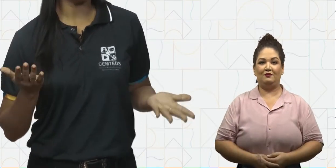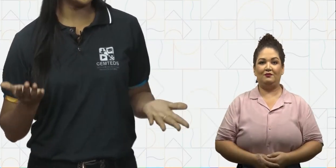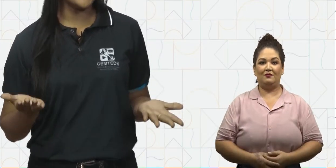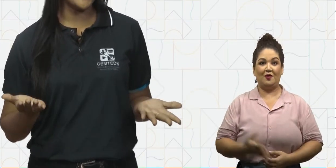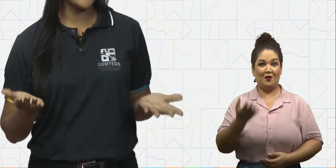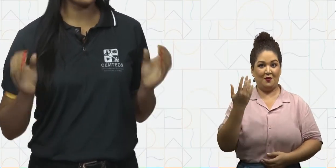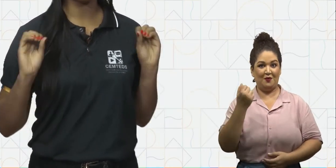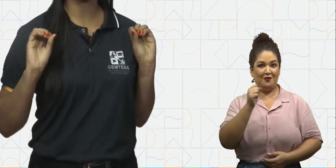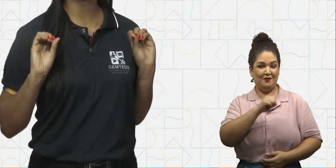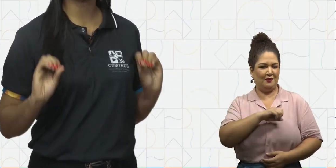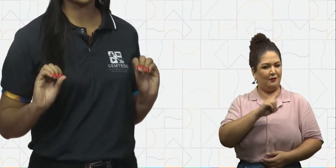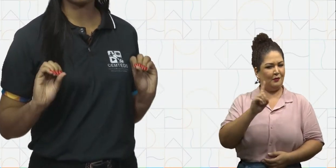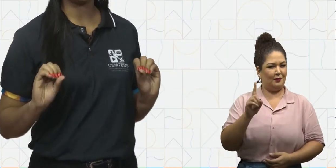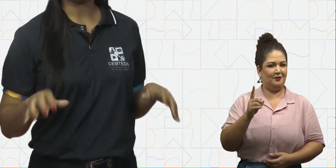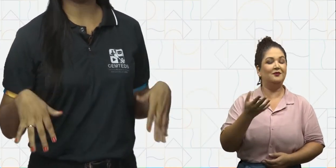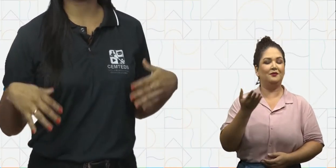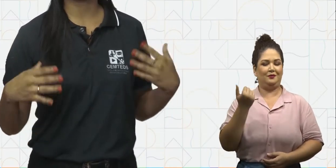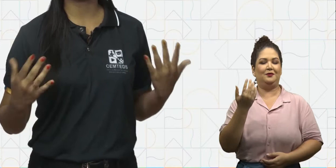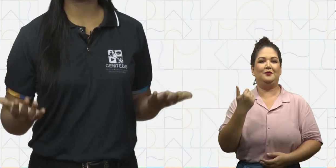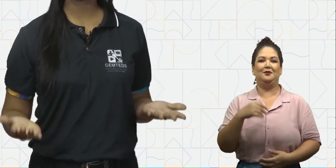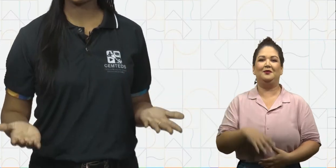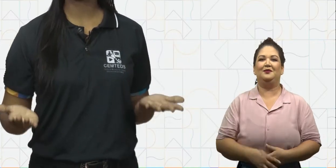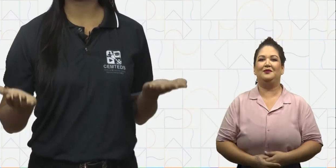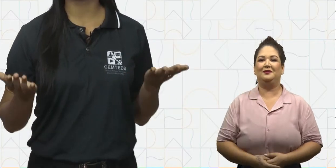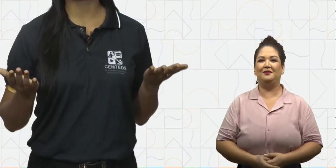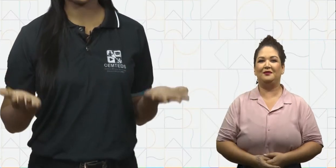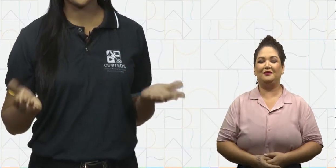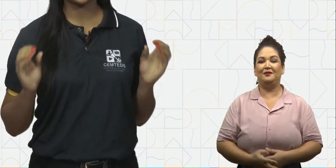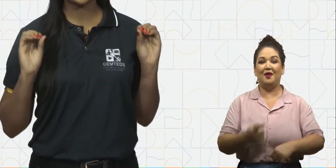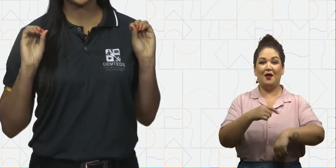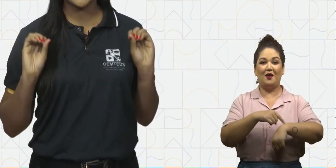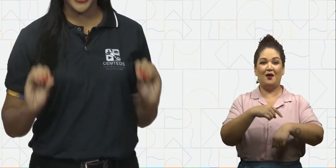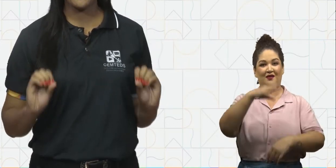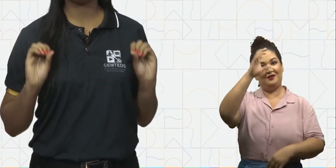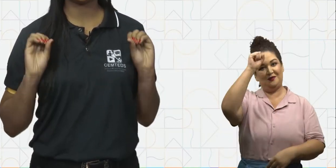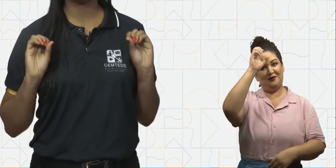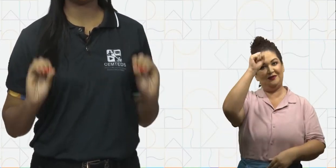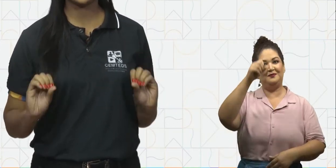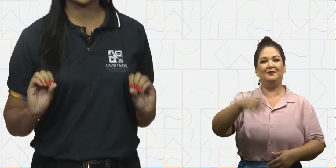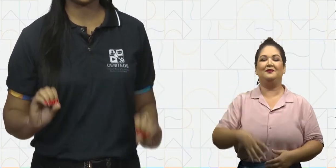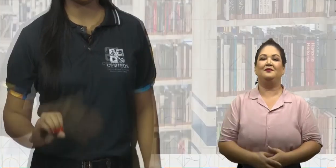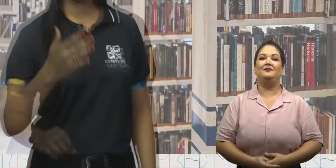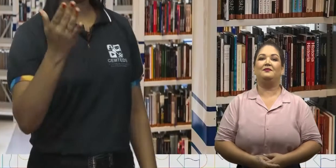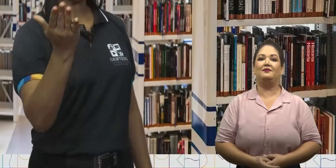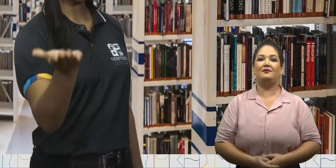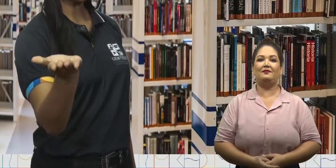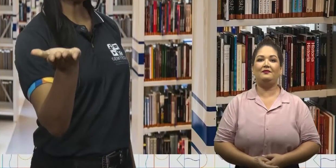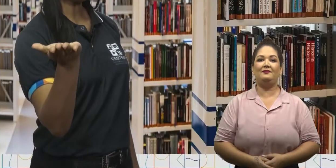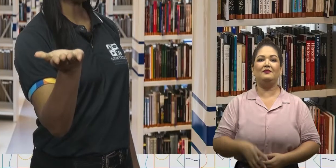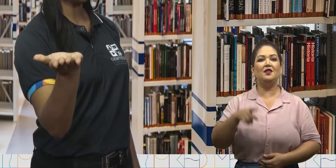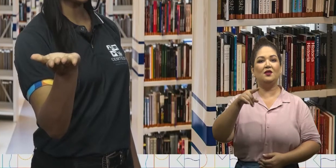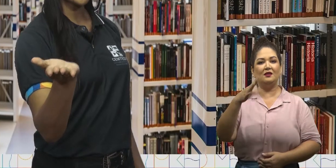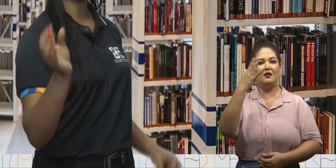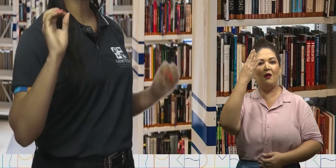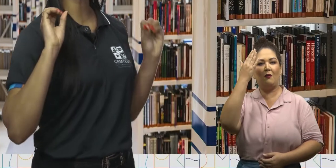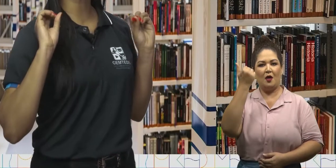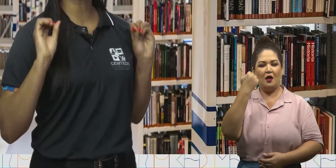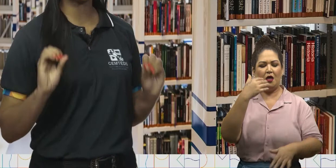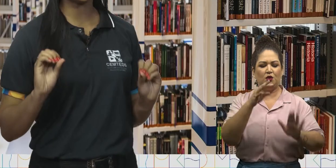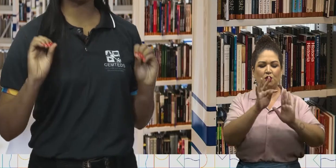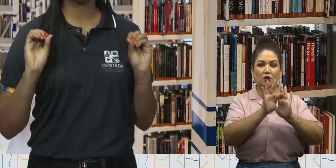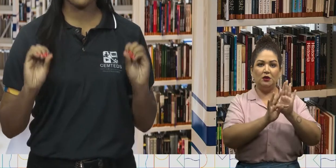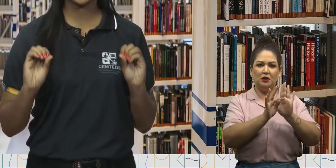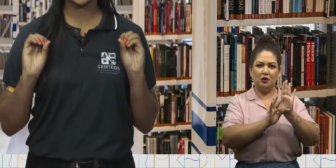preparados? Sim ou não? Então vamos lá para a nossa hora de aprender! Você sabia que